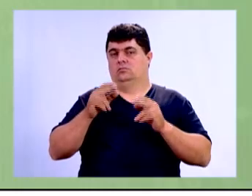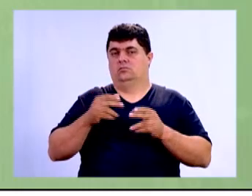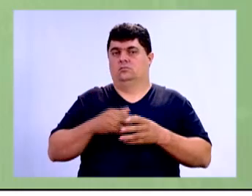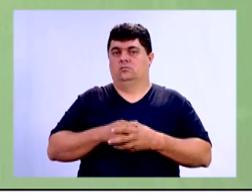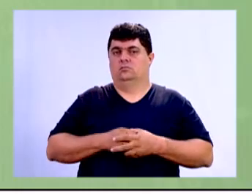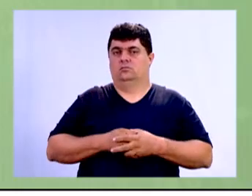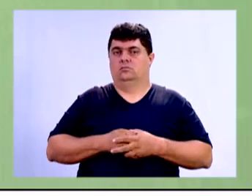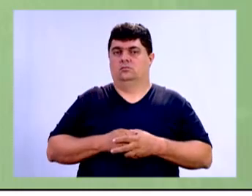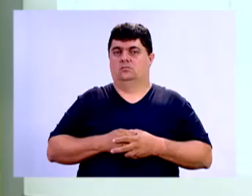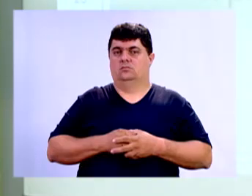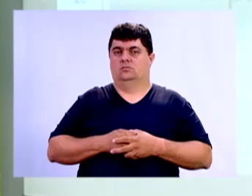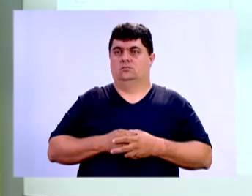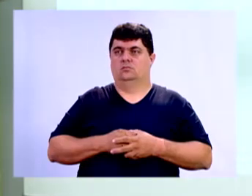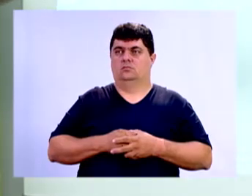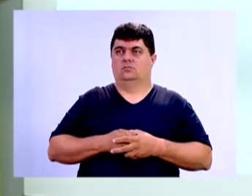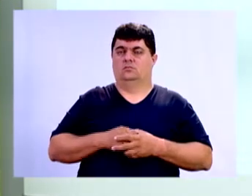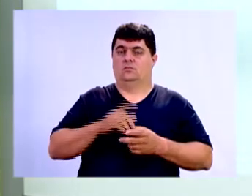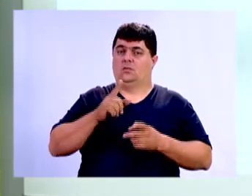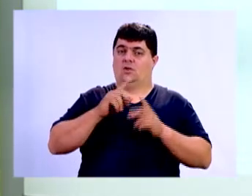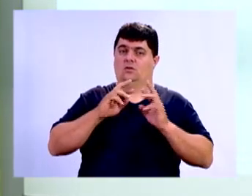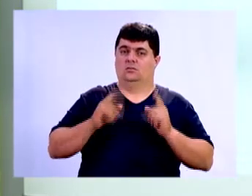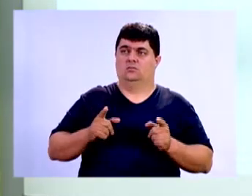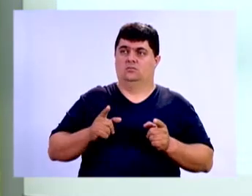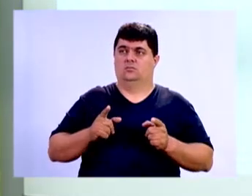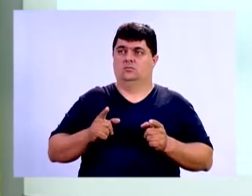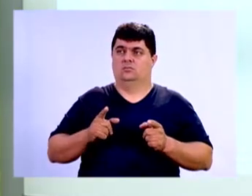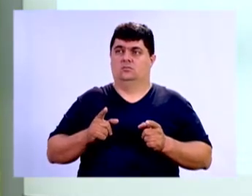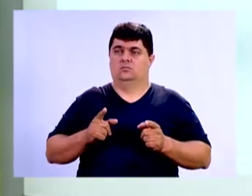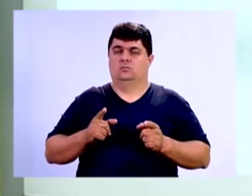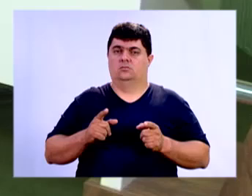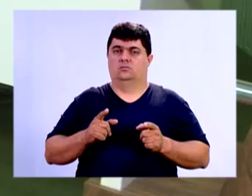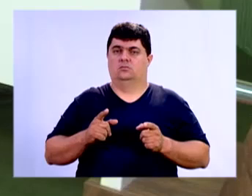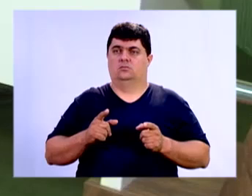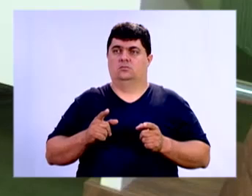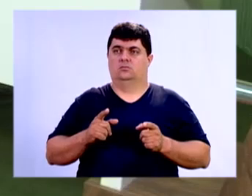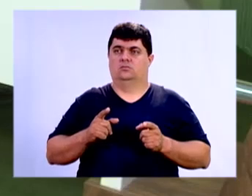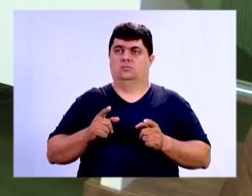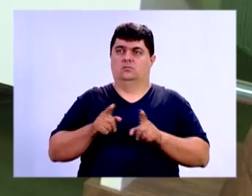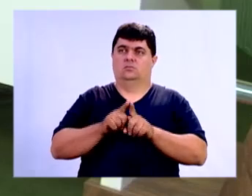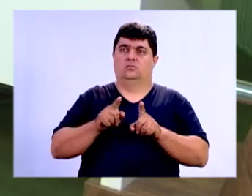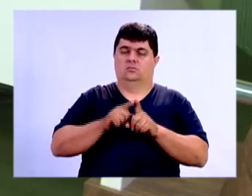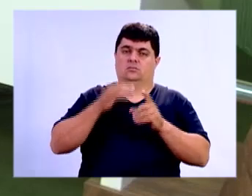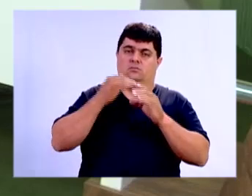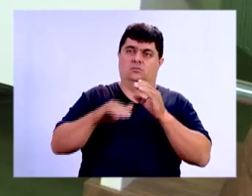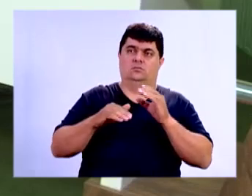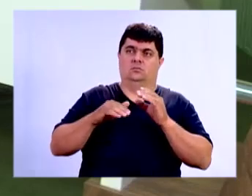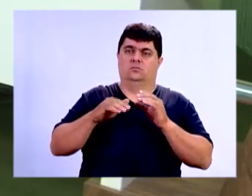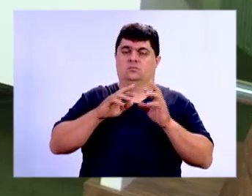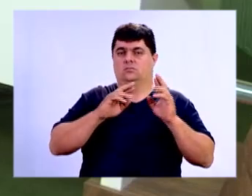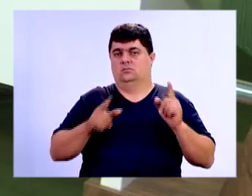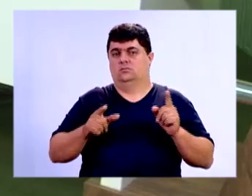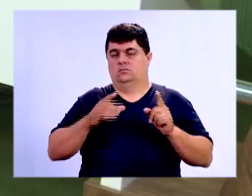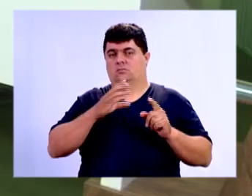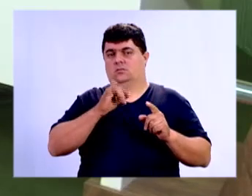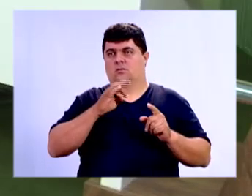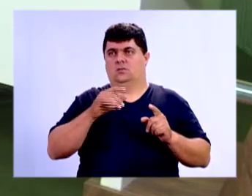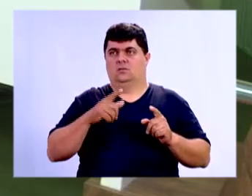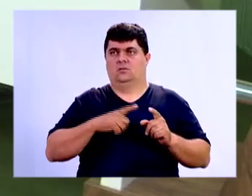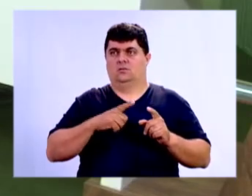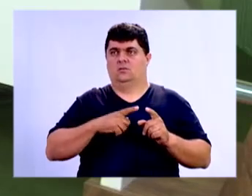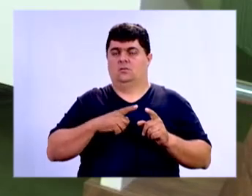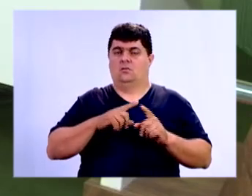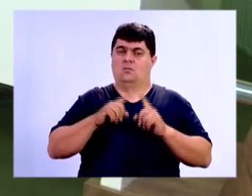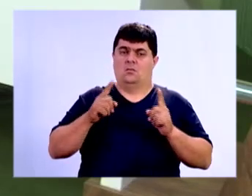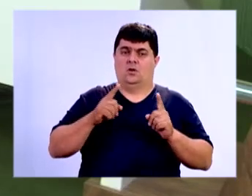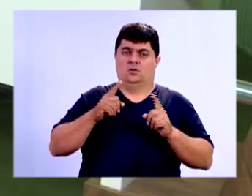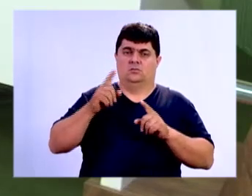e-mail. Eu tenho enviar e-mail diferente em vendedor e enviar e-mail diferente em cliente. Nossa, mas